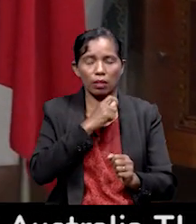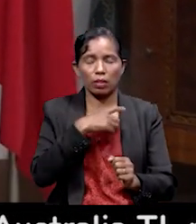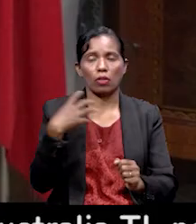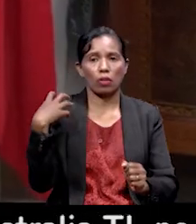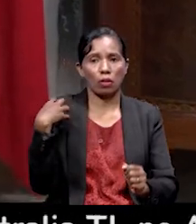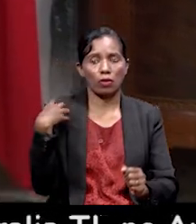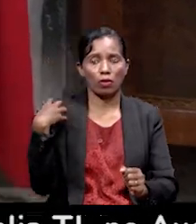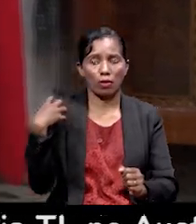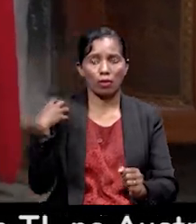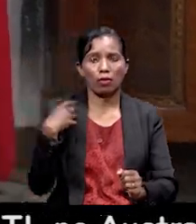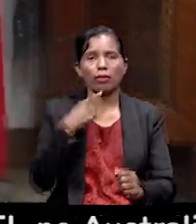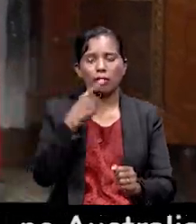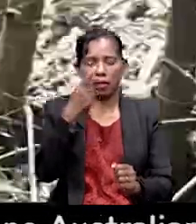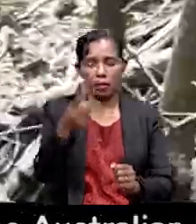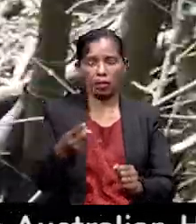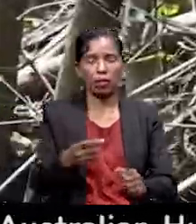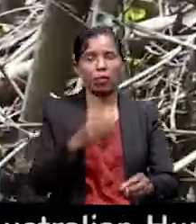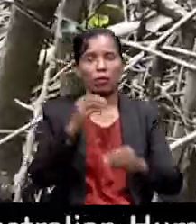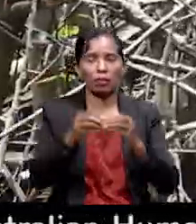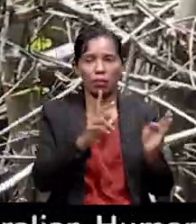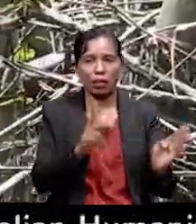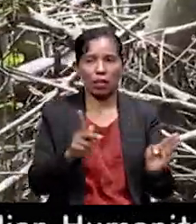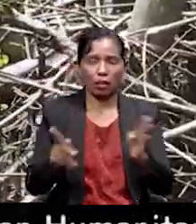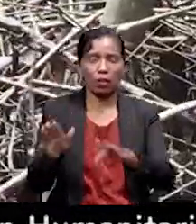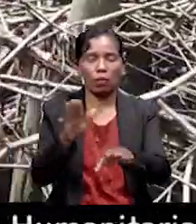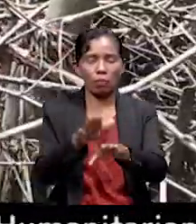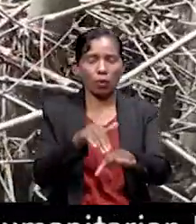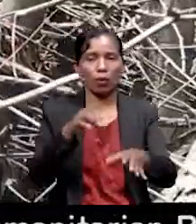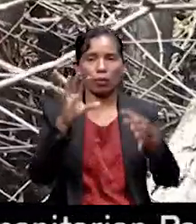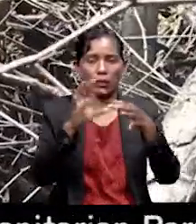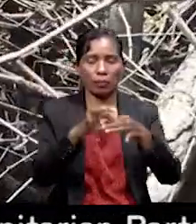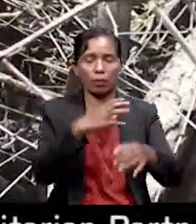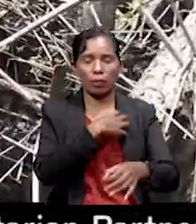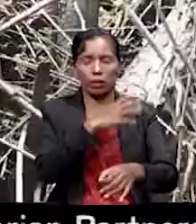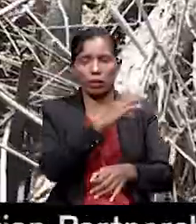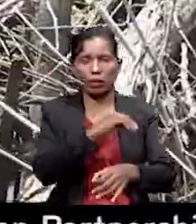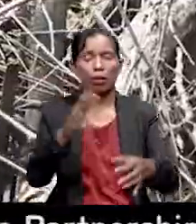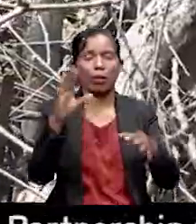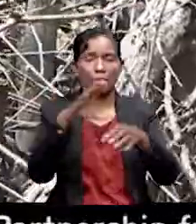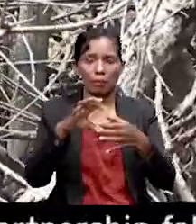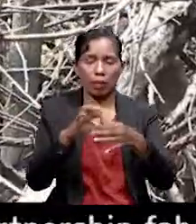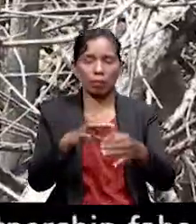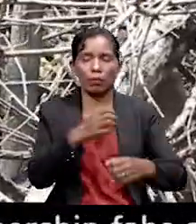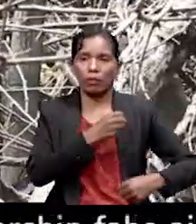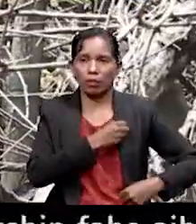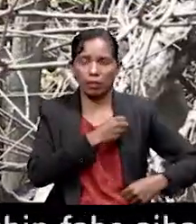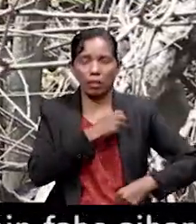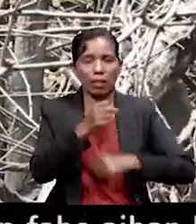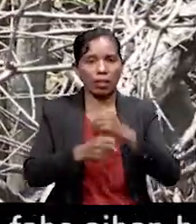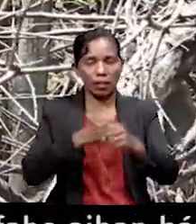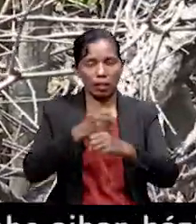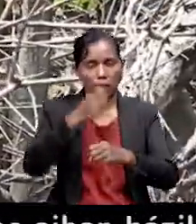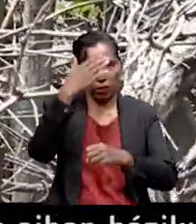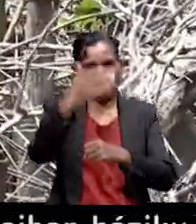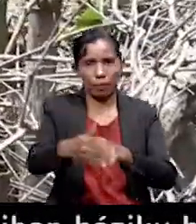onde relata plano com o recrutamento conjunto para membro Polícia Nacional Timor-Leste, o Falentil Força Defesa Timor-Leste e a Atina Noin.